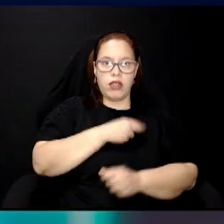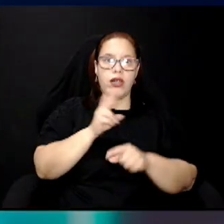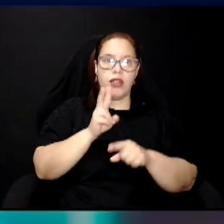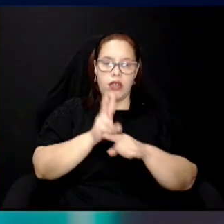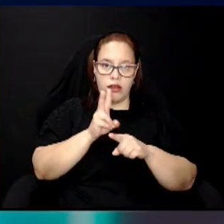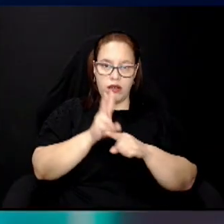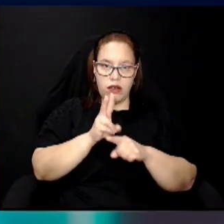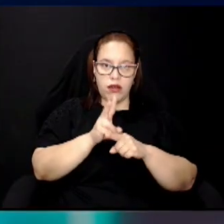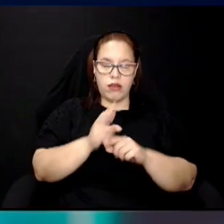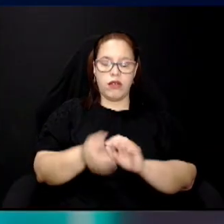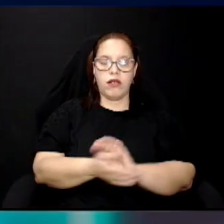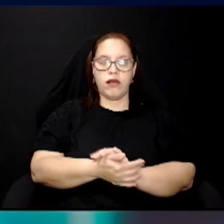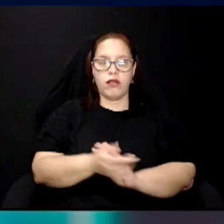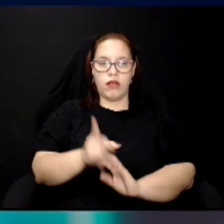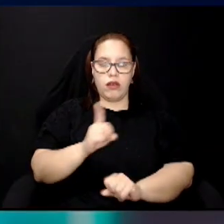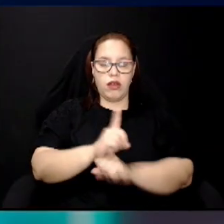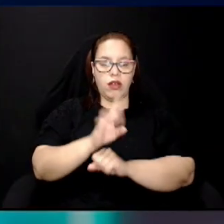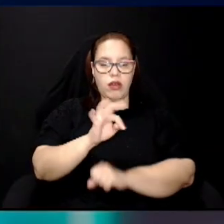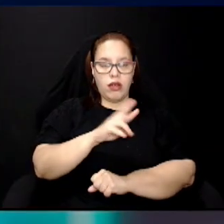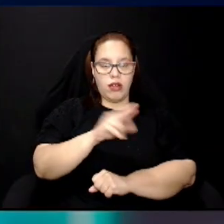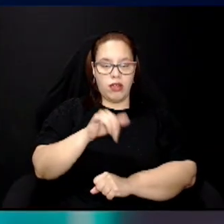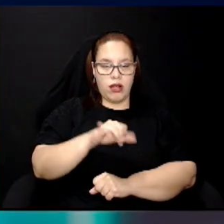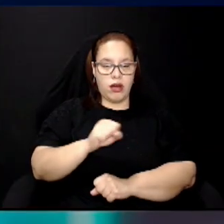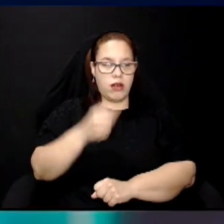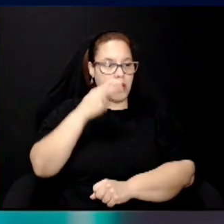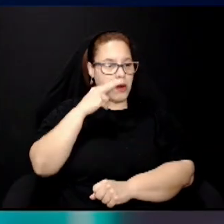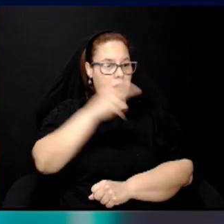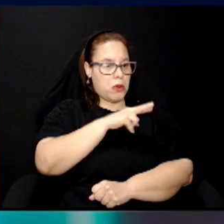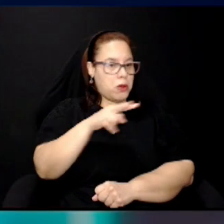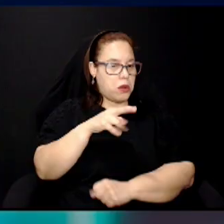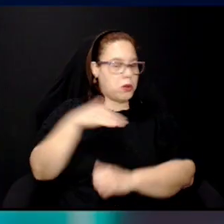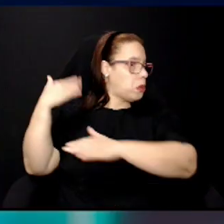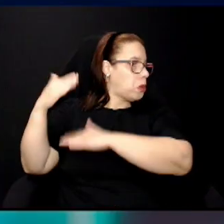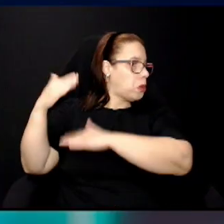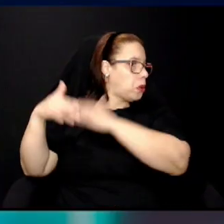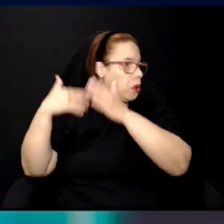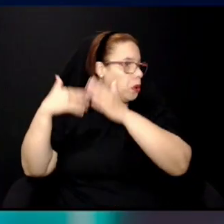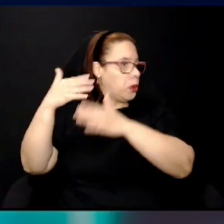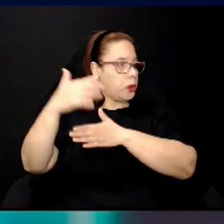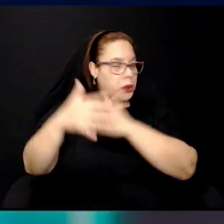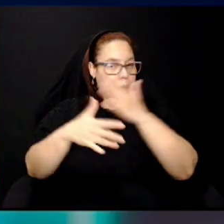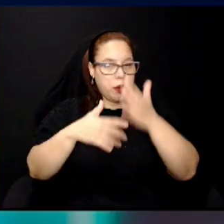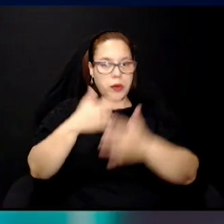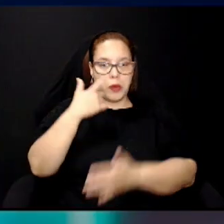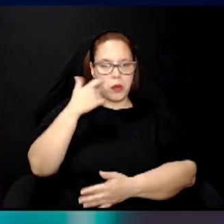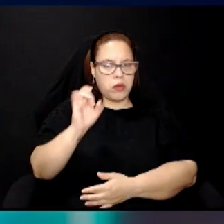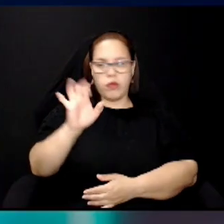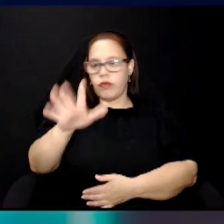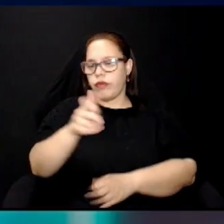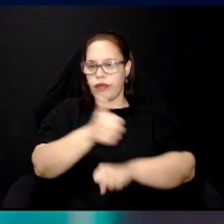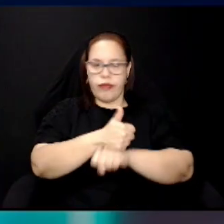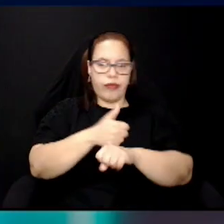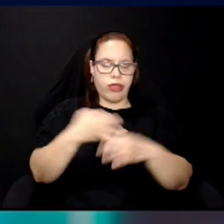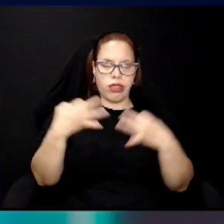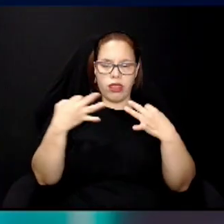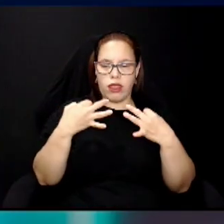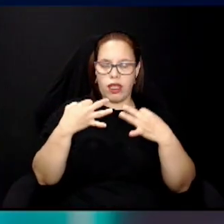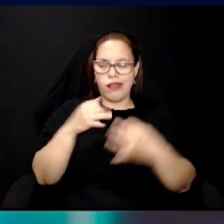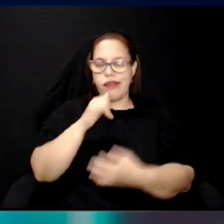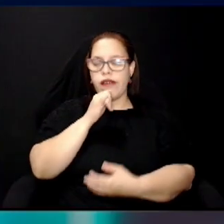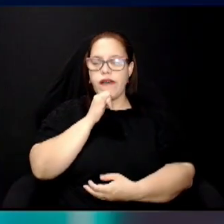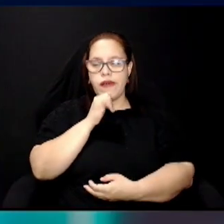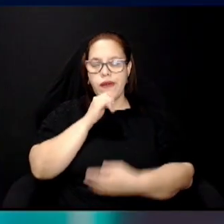Dr. Sterges, ao olharmos para a sua trajetória, vemos não apenas um profissional exemplar, mas